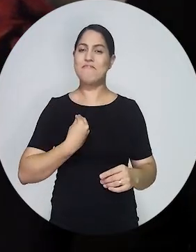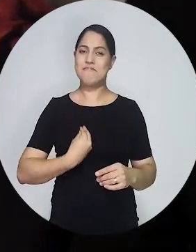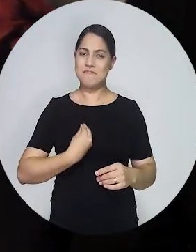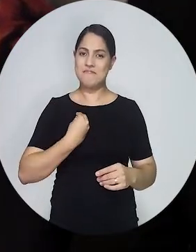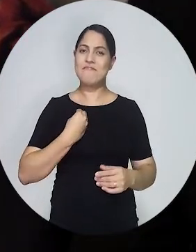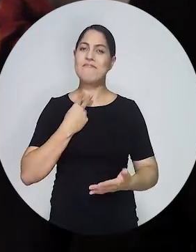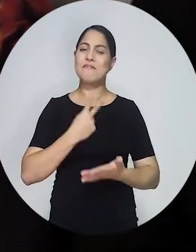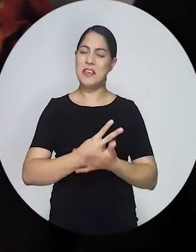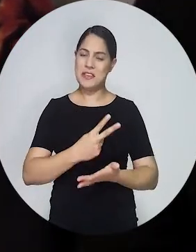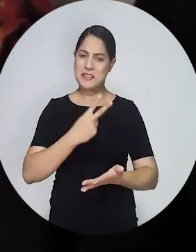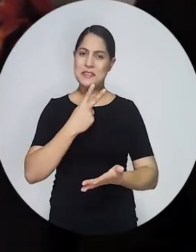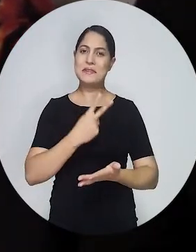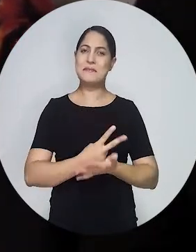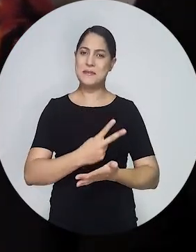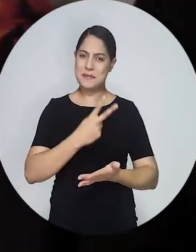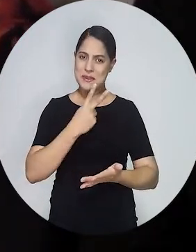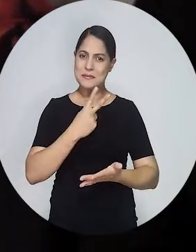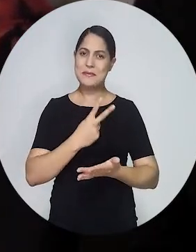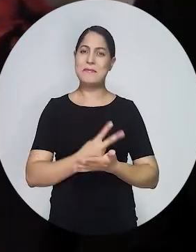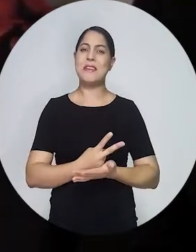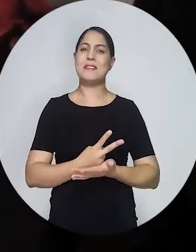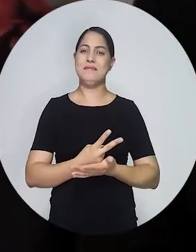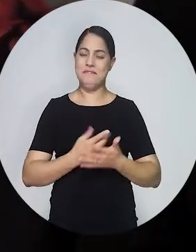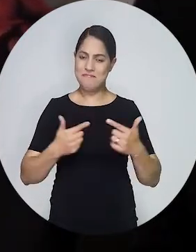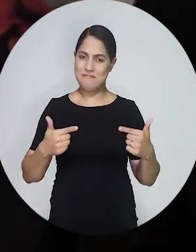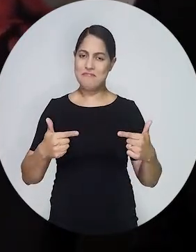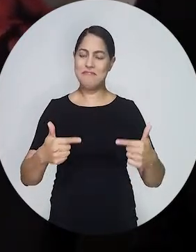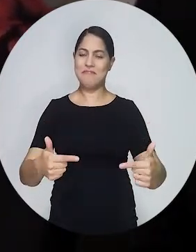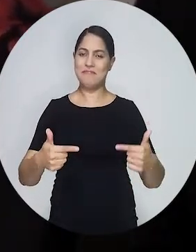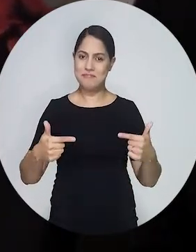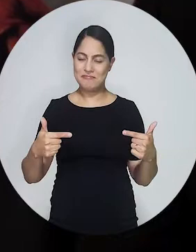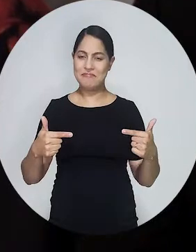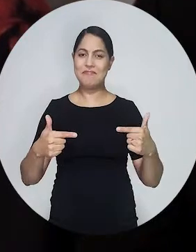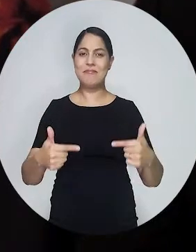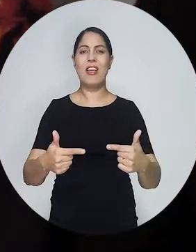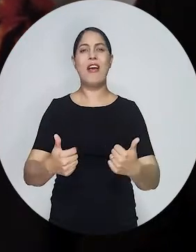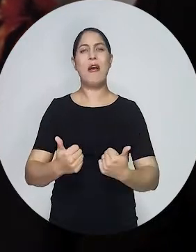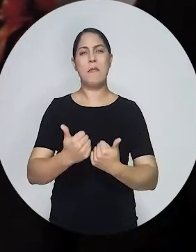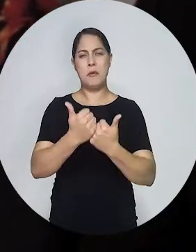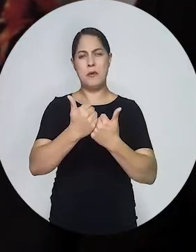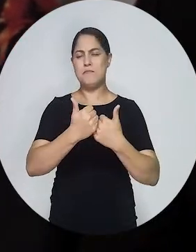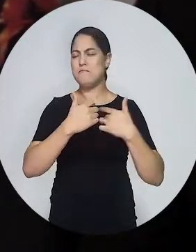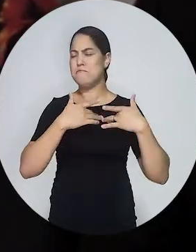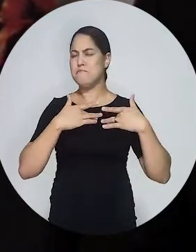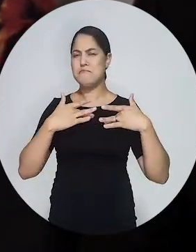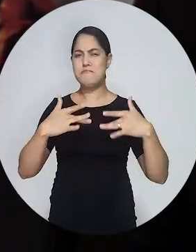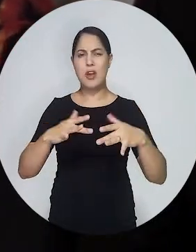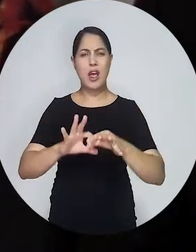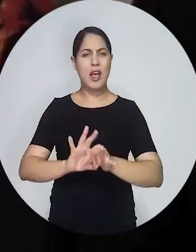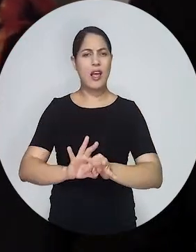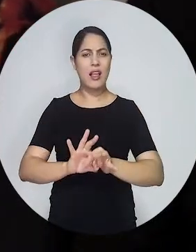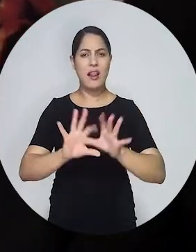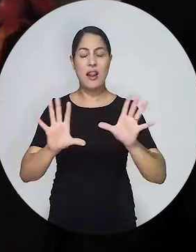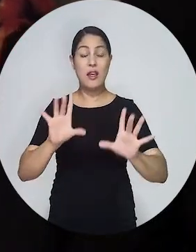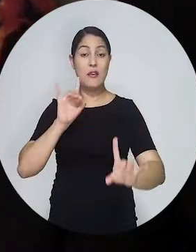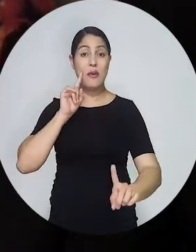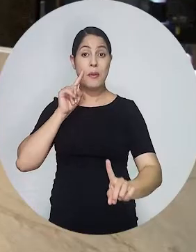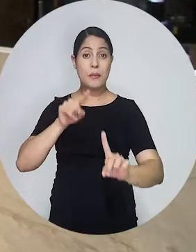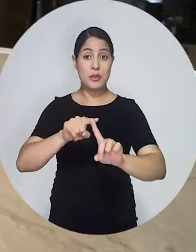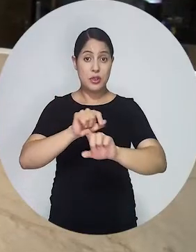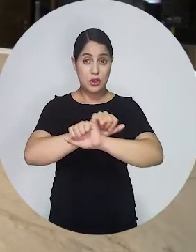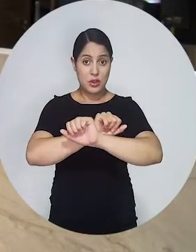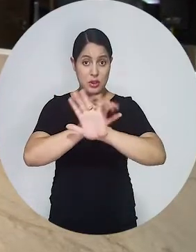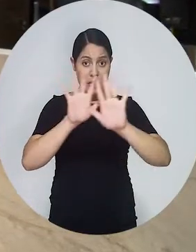Social, sempre preservou a grata satisfação de disponibilizar espaço de